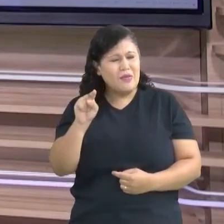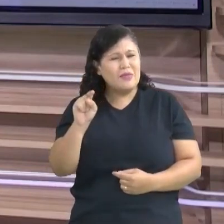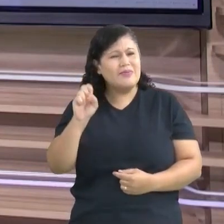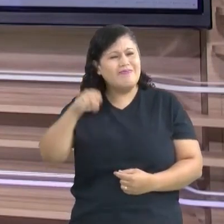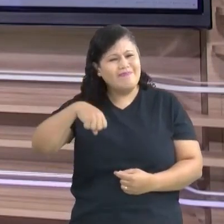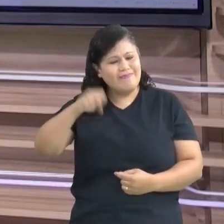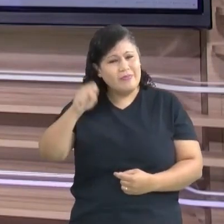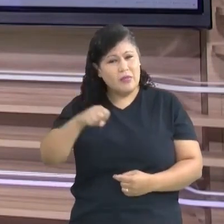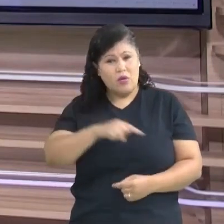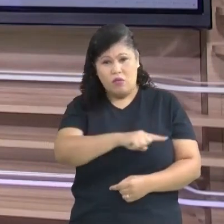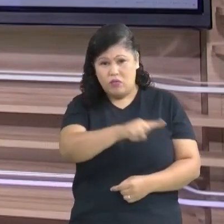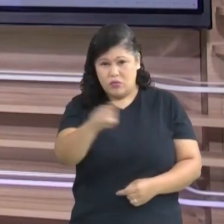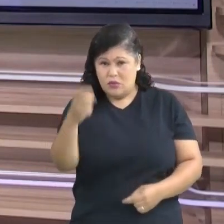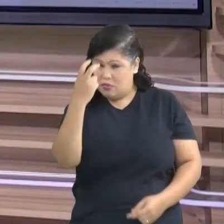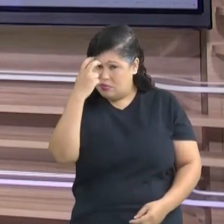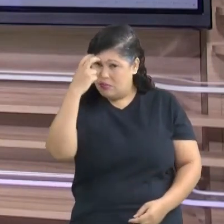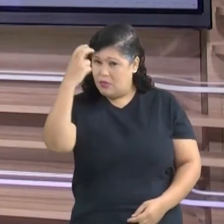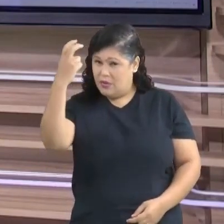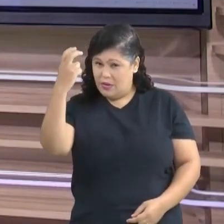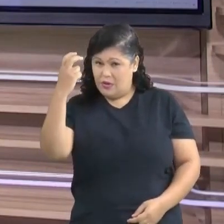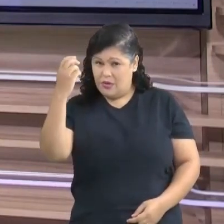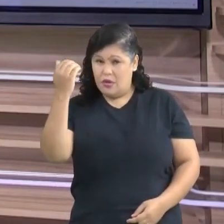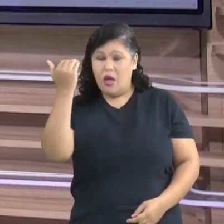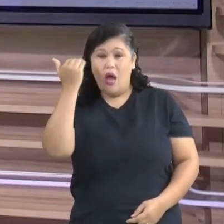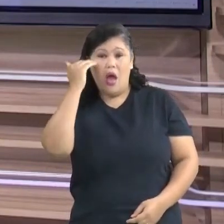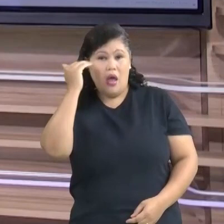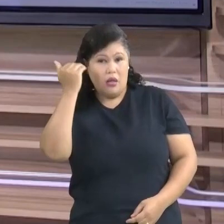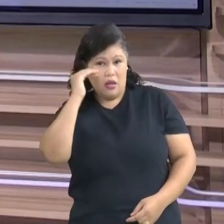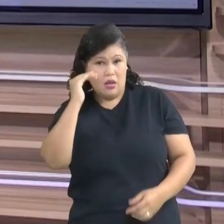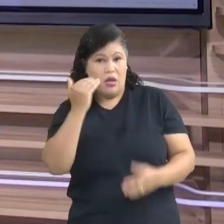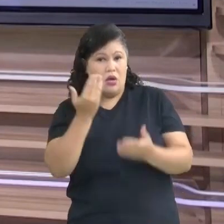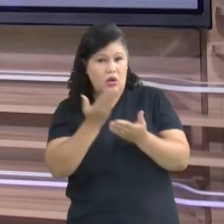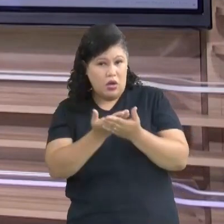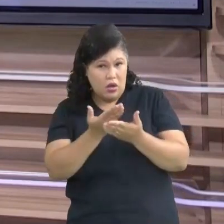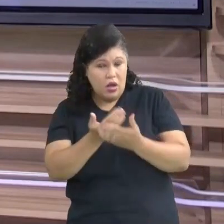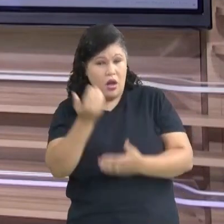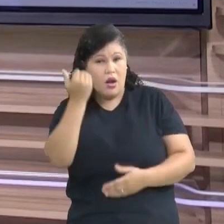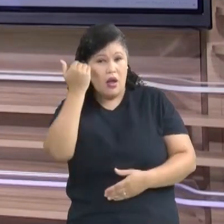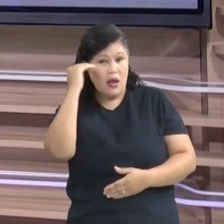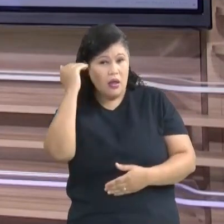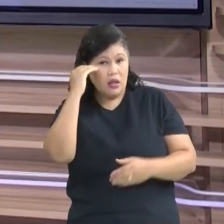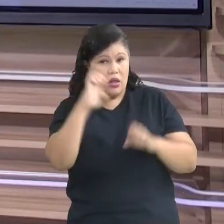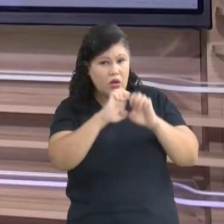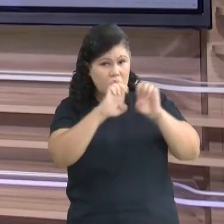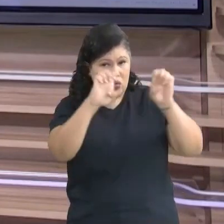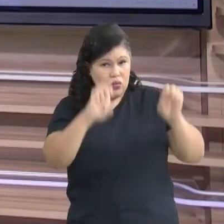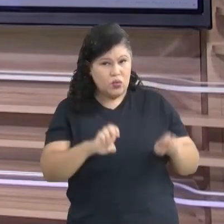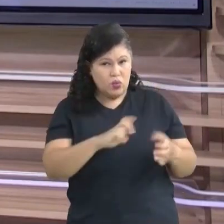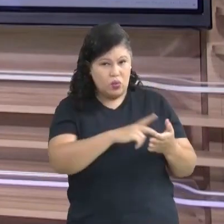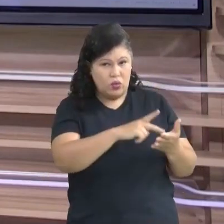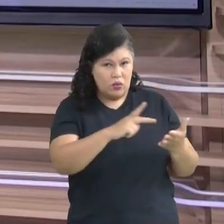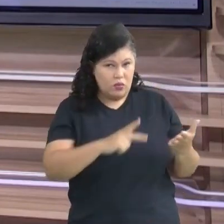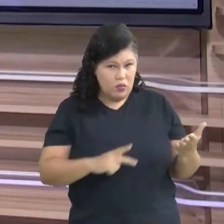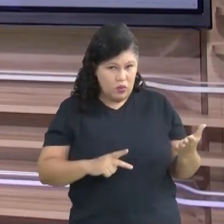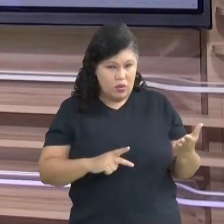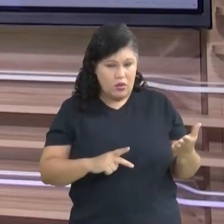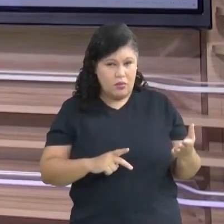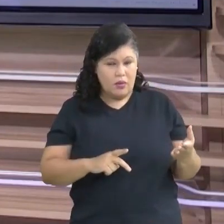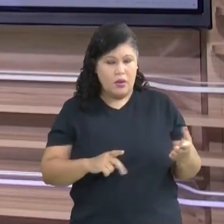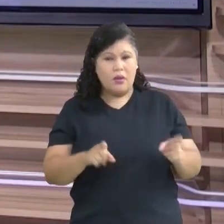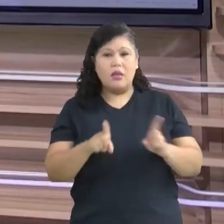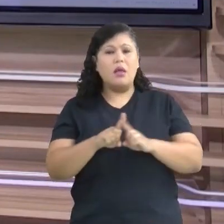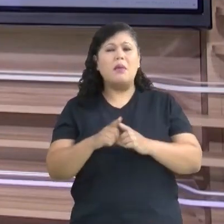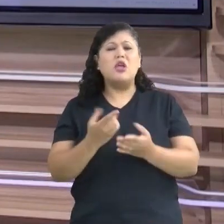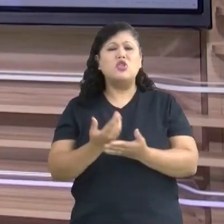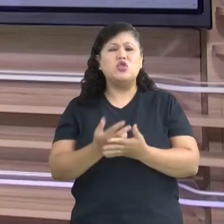muito inteligentes. Entenderam o poema? Nós estudamos hoje o que é o poema. Nós estudamos